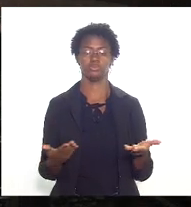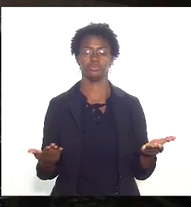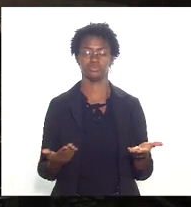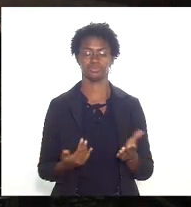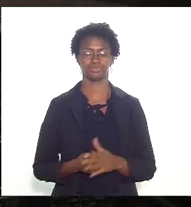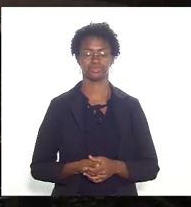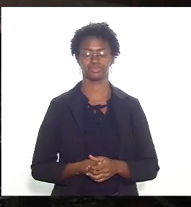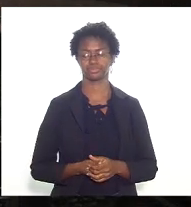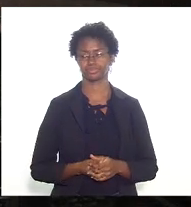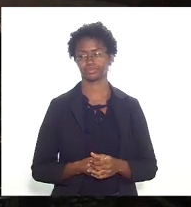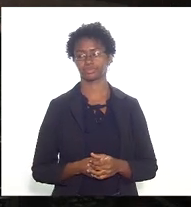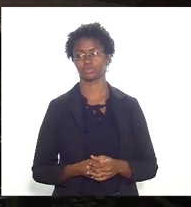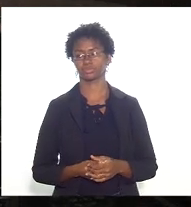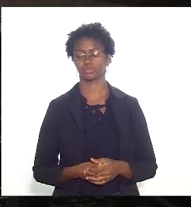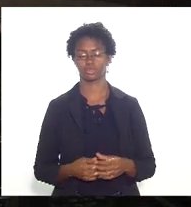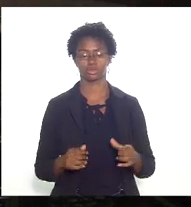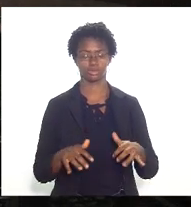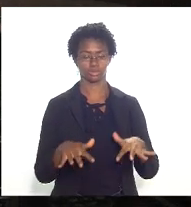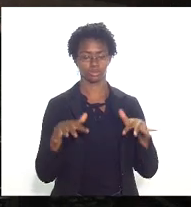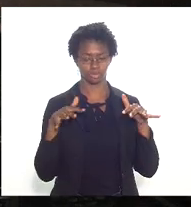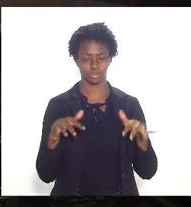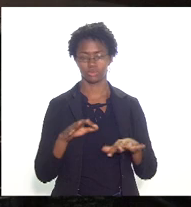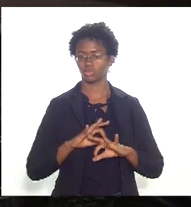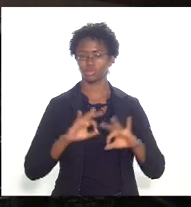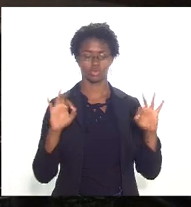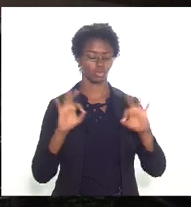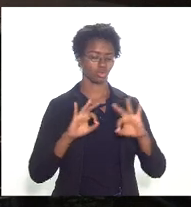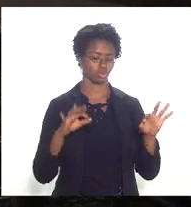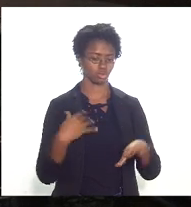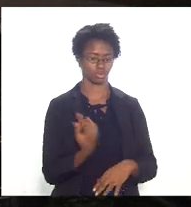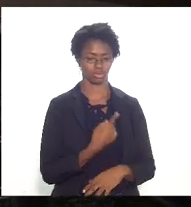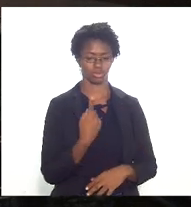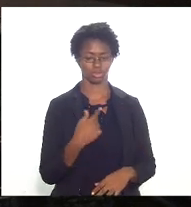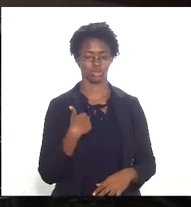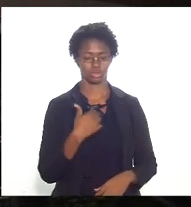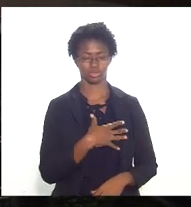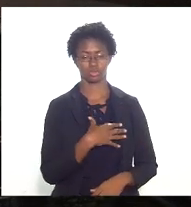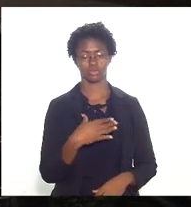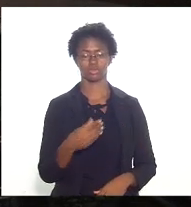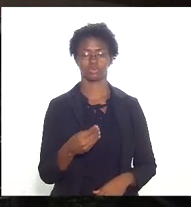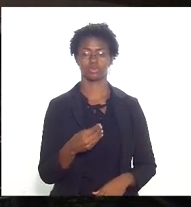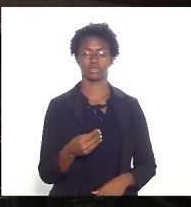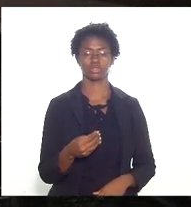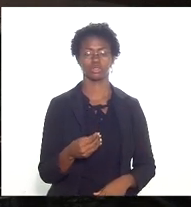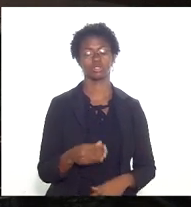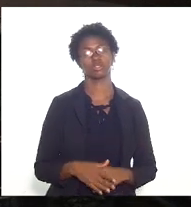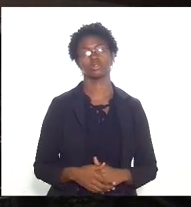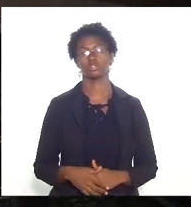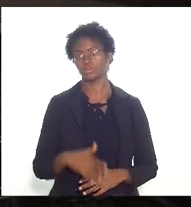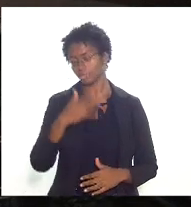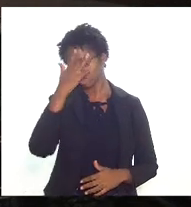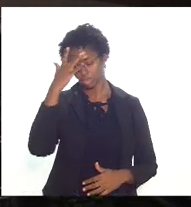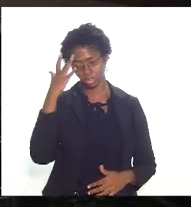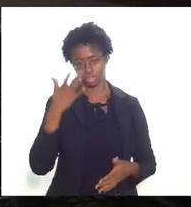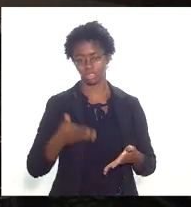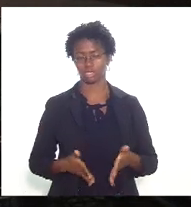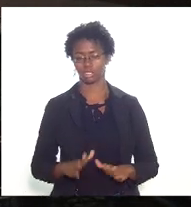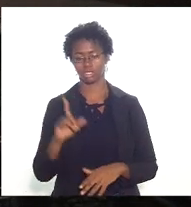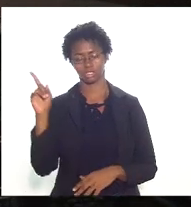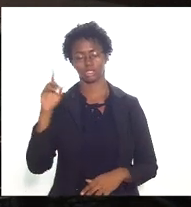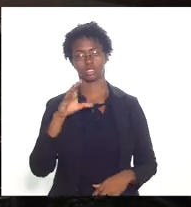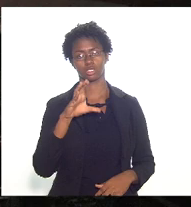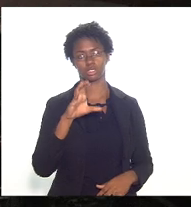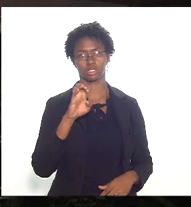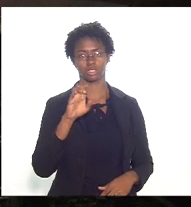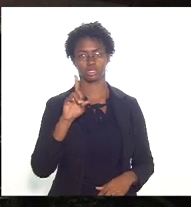em plenário vem em boa hora o seu filho e neto de ser Daiana como todos sabem a gente vem batalhando